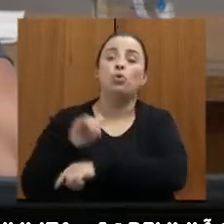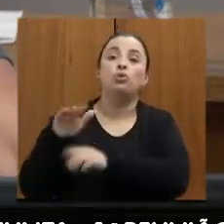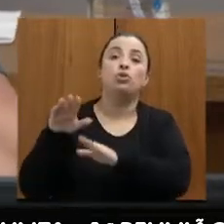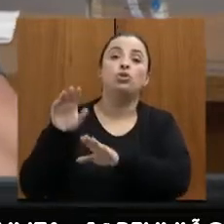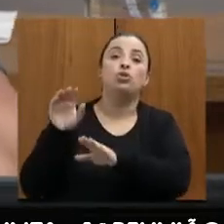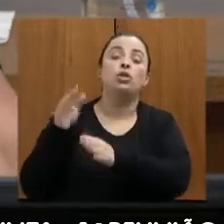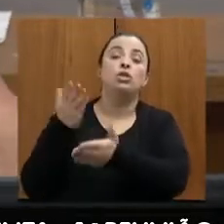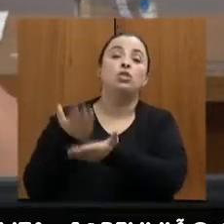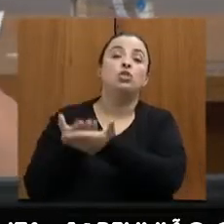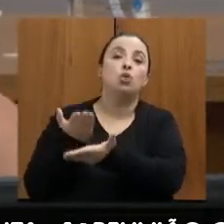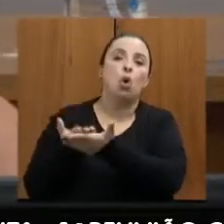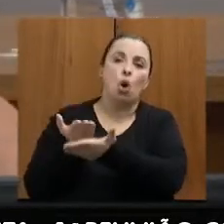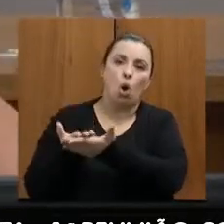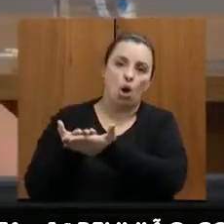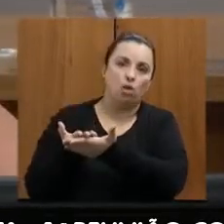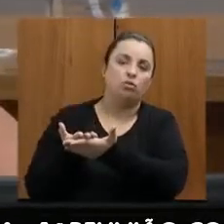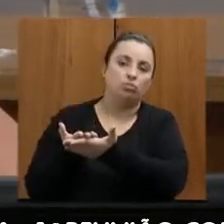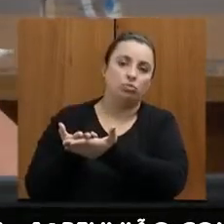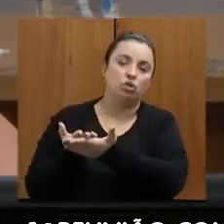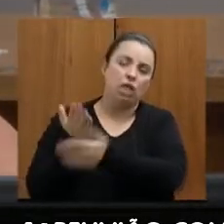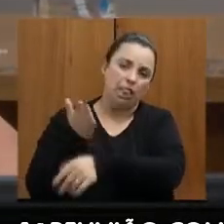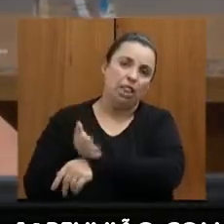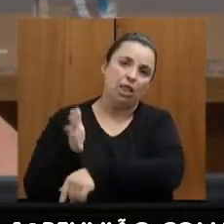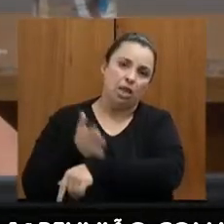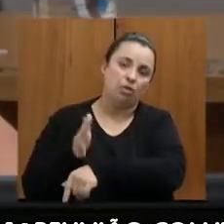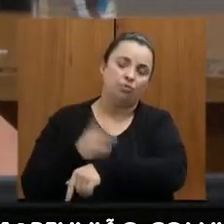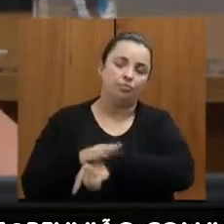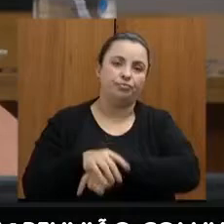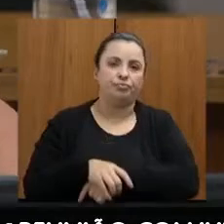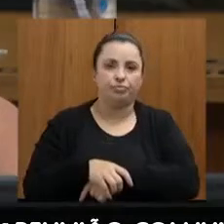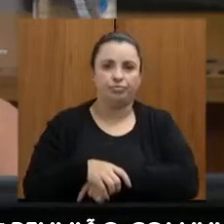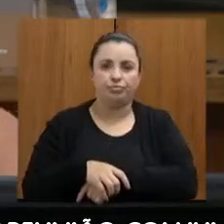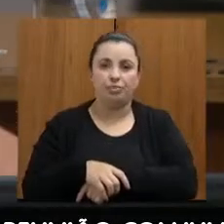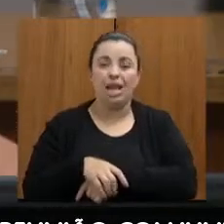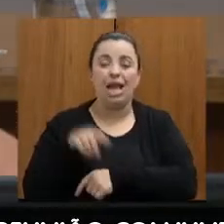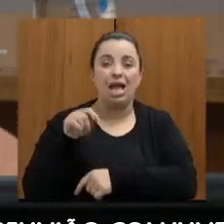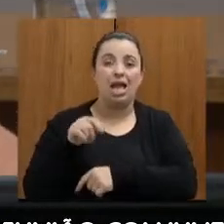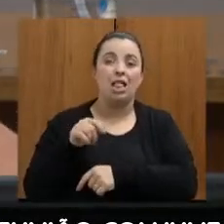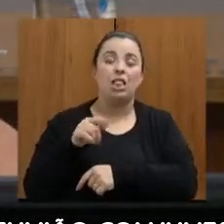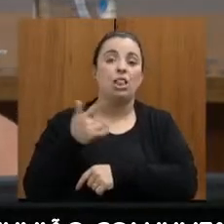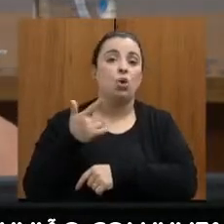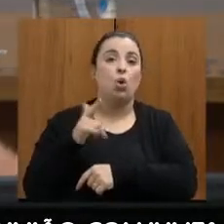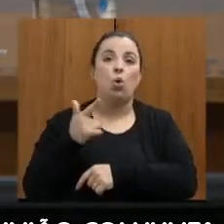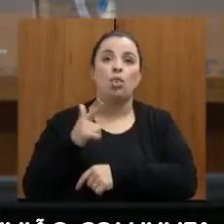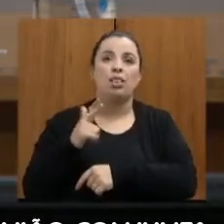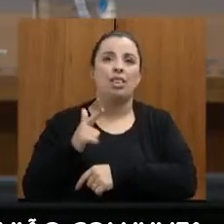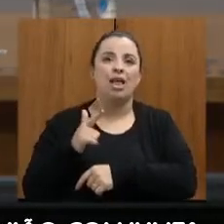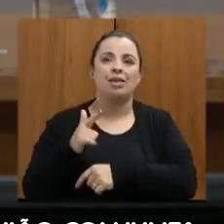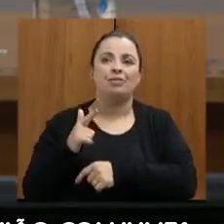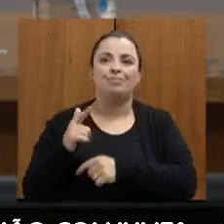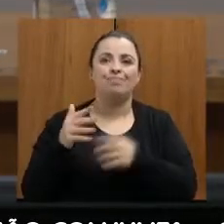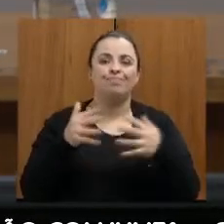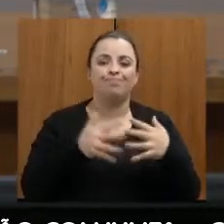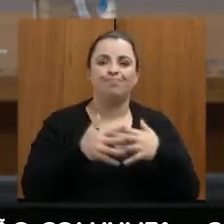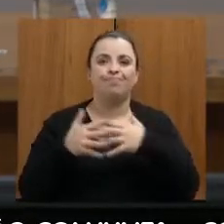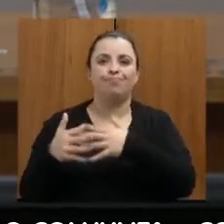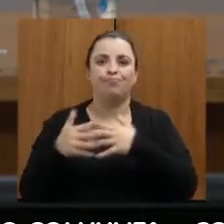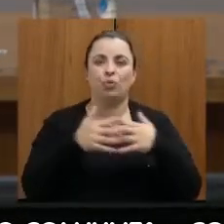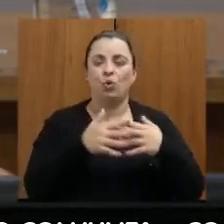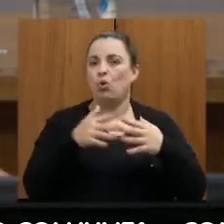aeroporto escola vamos dizer assim não existe conflito com Aeroporto da Pampulha